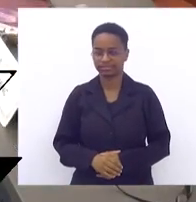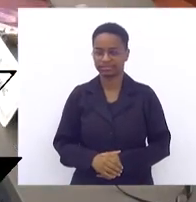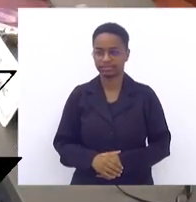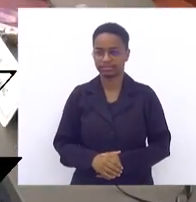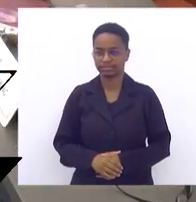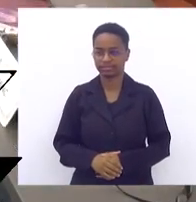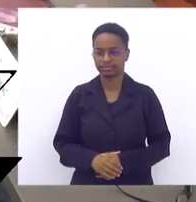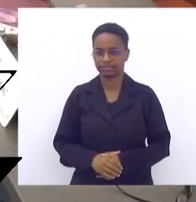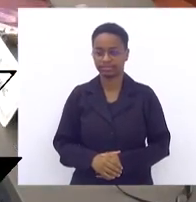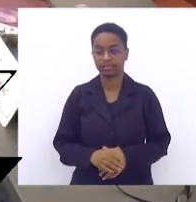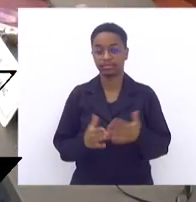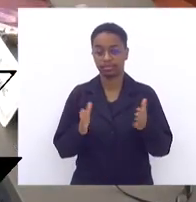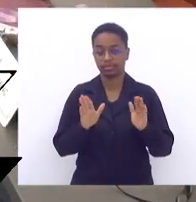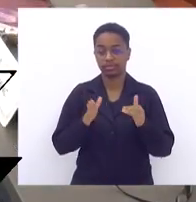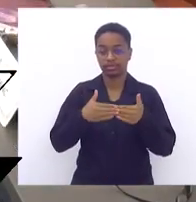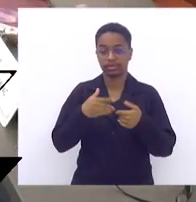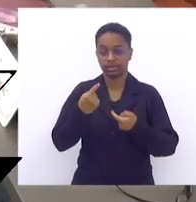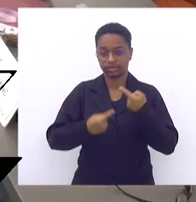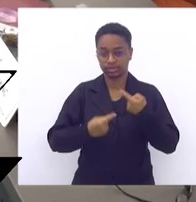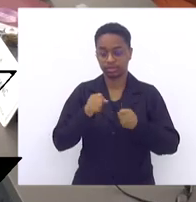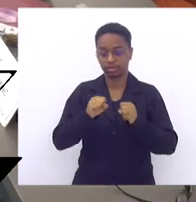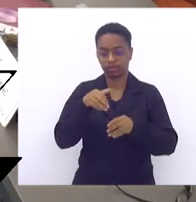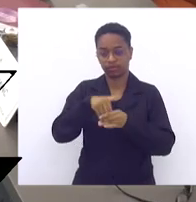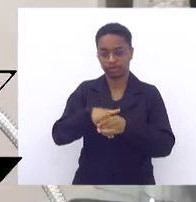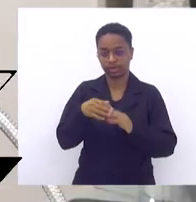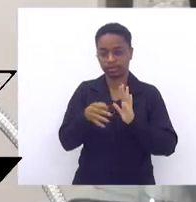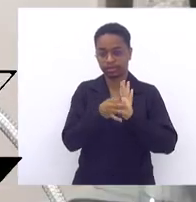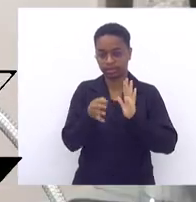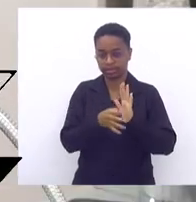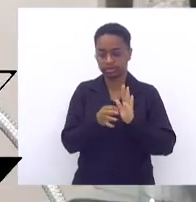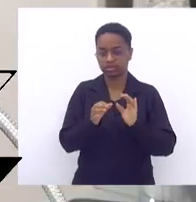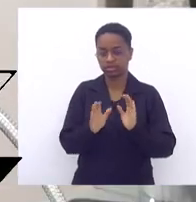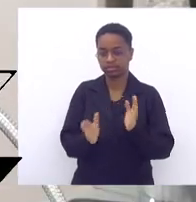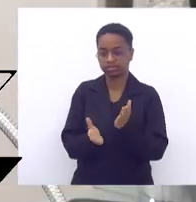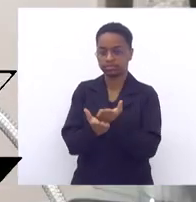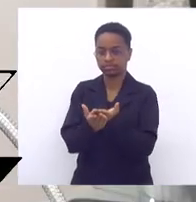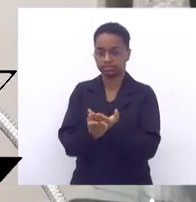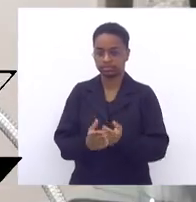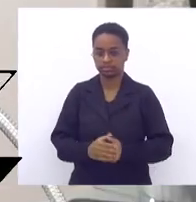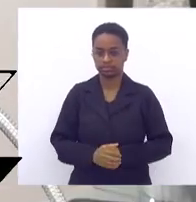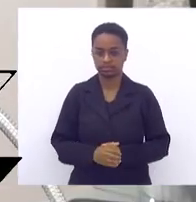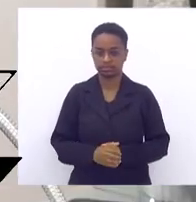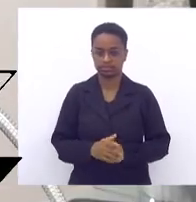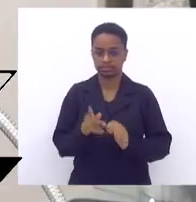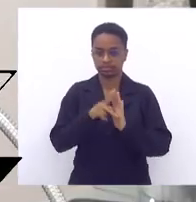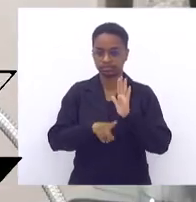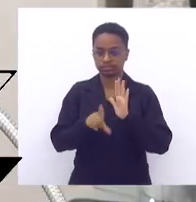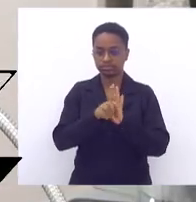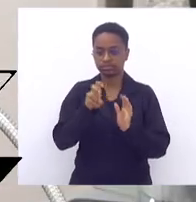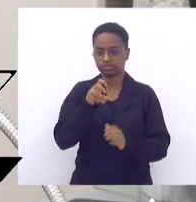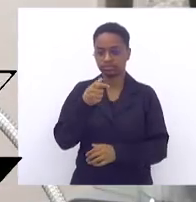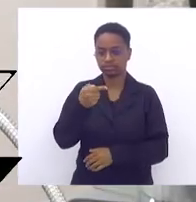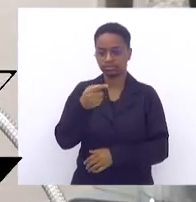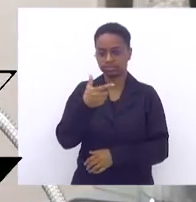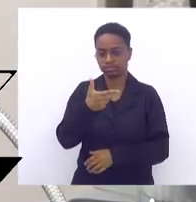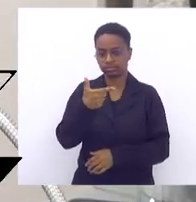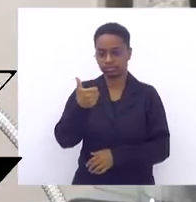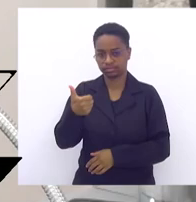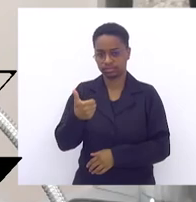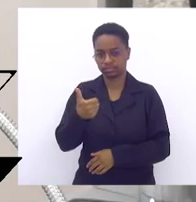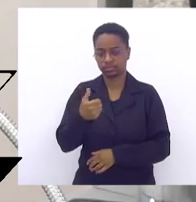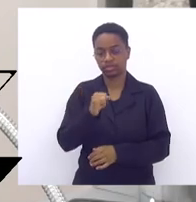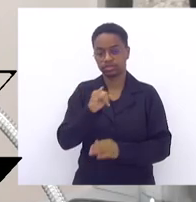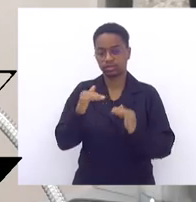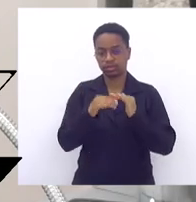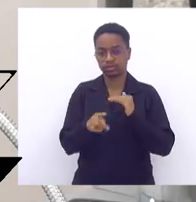Então, encerrada a discussão, em votação o parecer pela anexação ao PL 5721 de 22. Senhores que aprovam,